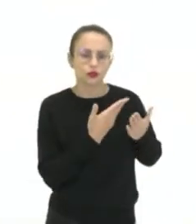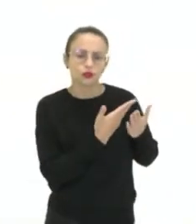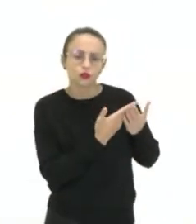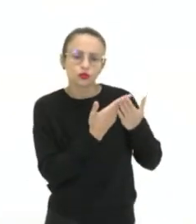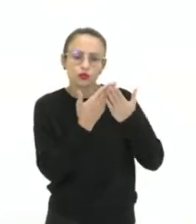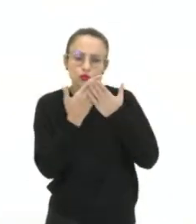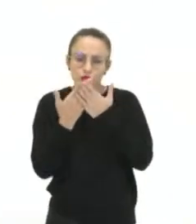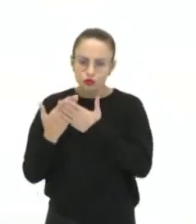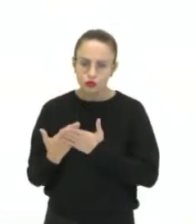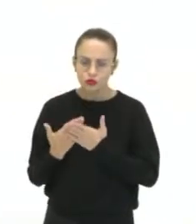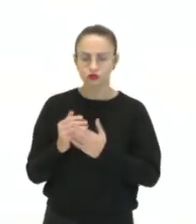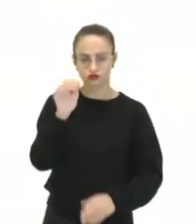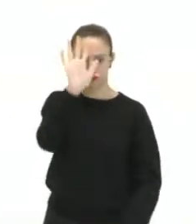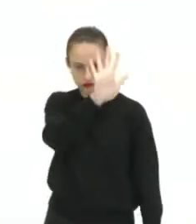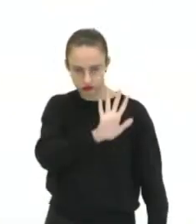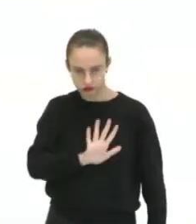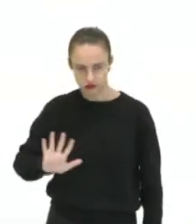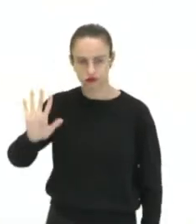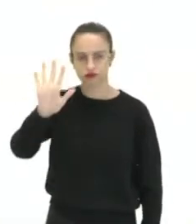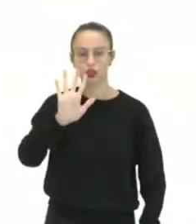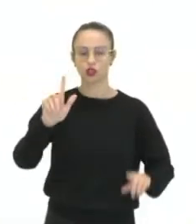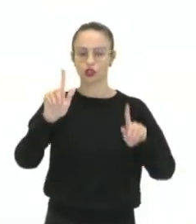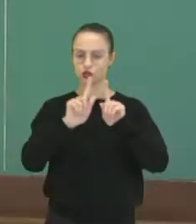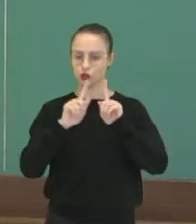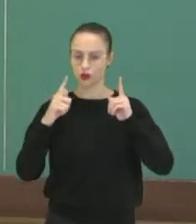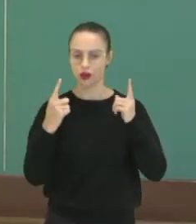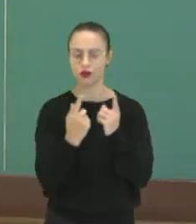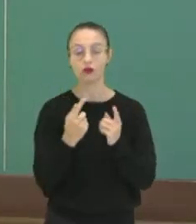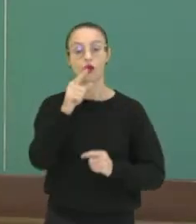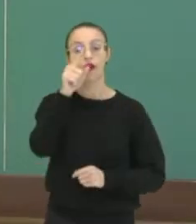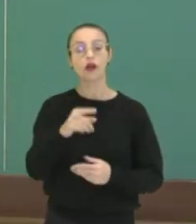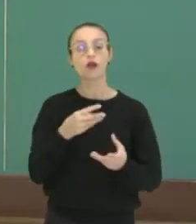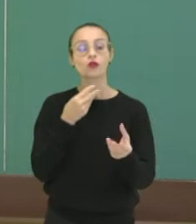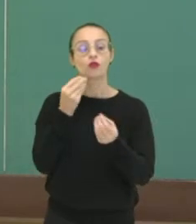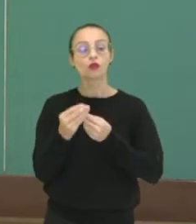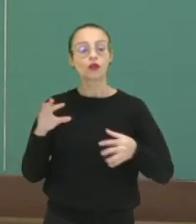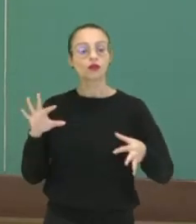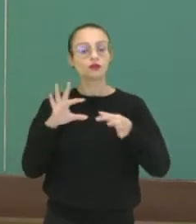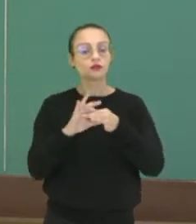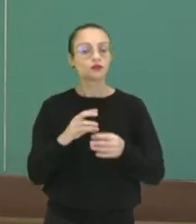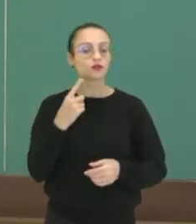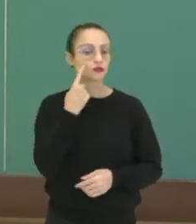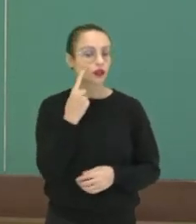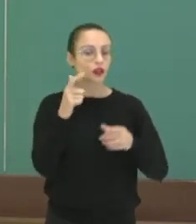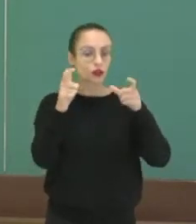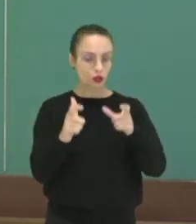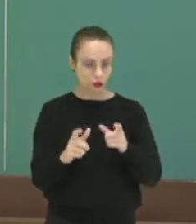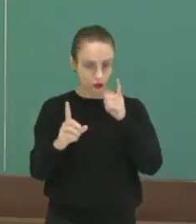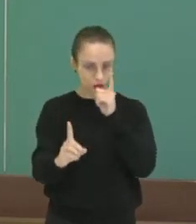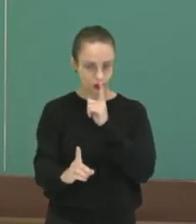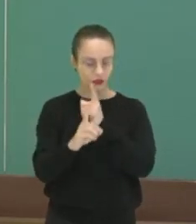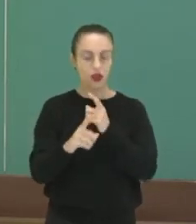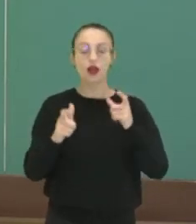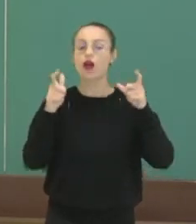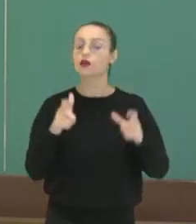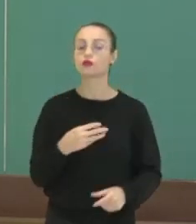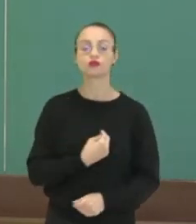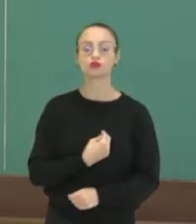uma parte do espaço geográfico, ou dele como um todo, é estabelecer a localização. Onde